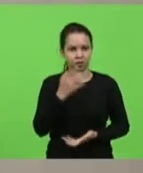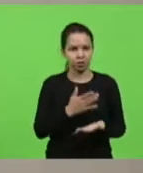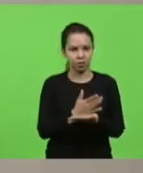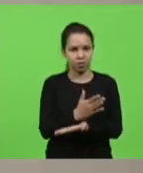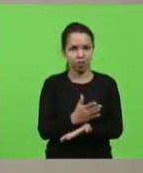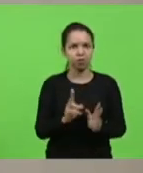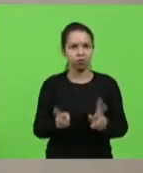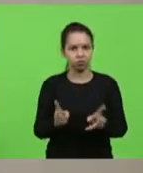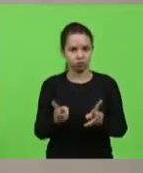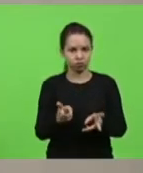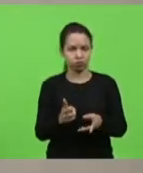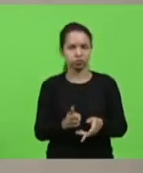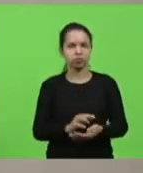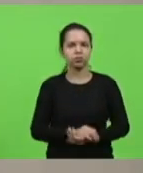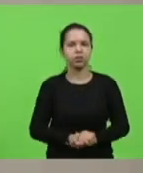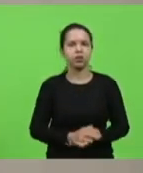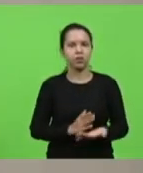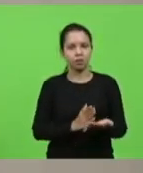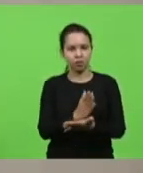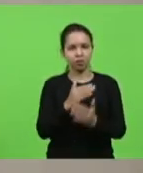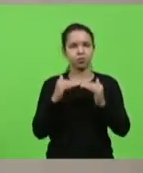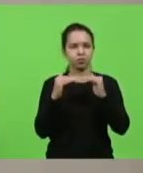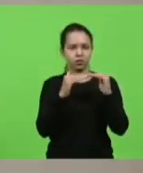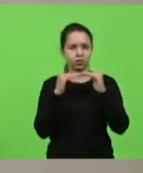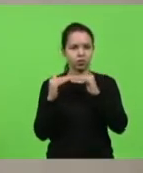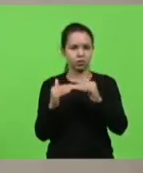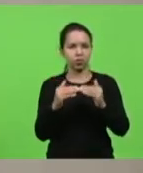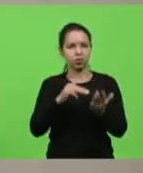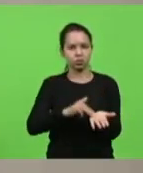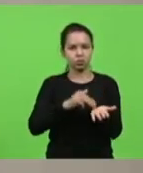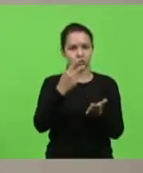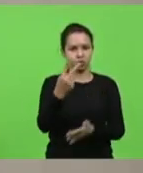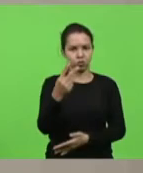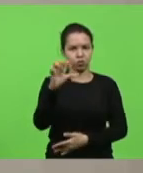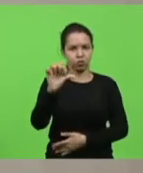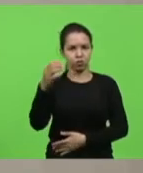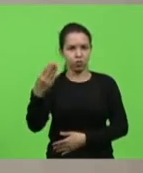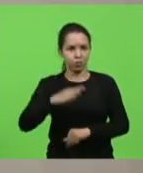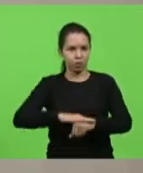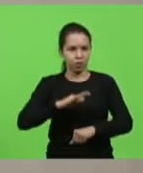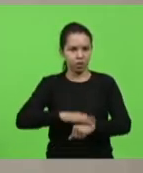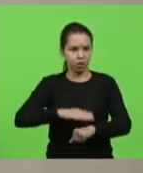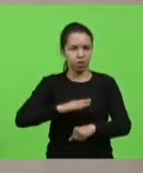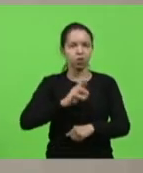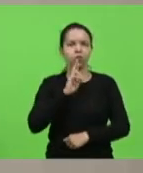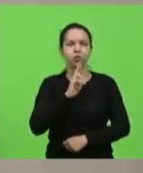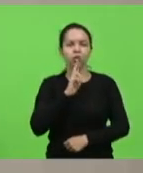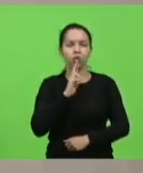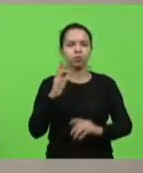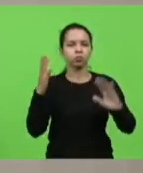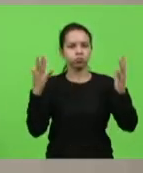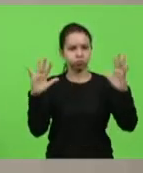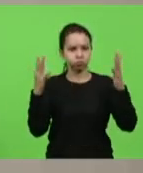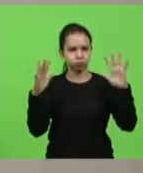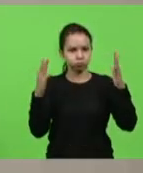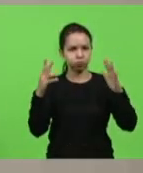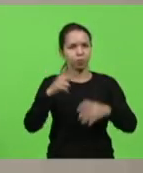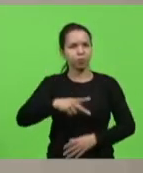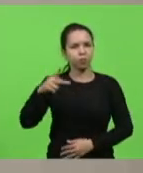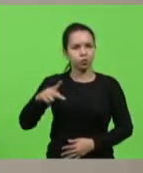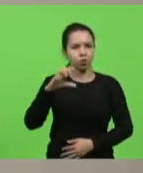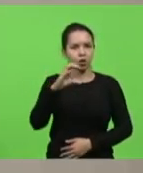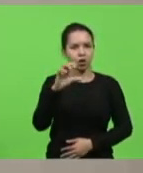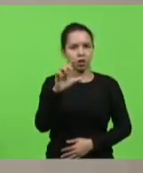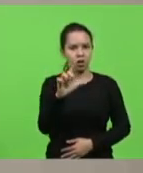permaneçam como se encontra. Aprovado por unanimidade. Moção 294, autoria, deputado Rodrigo Minotto, manifestando aplausos ao professor Cláudio